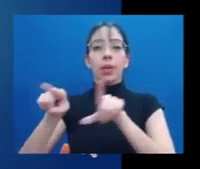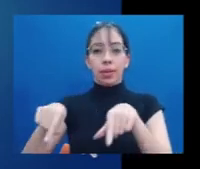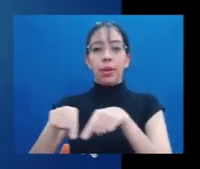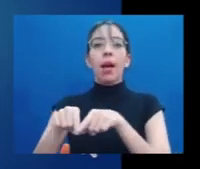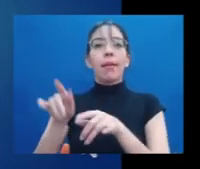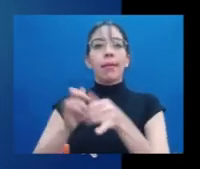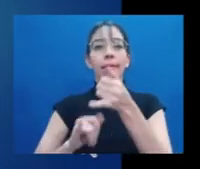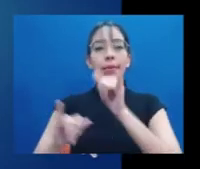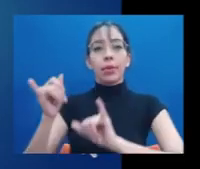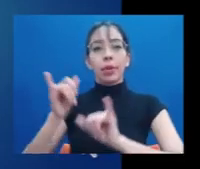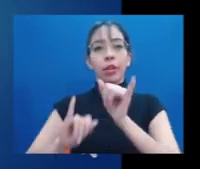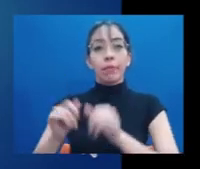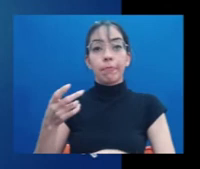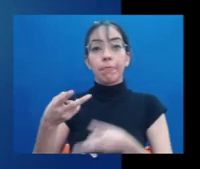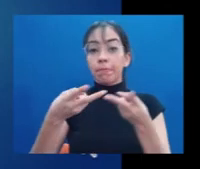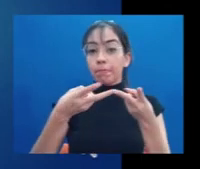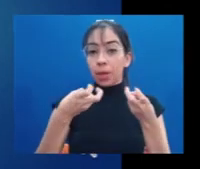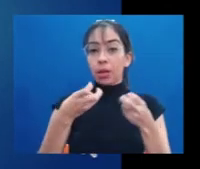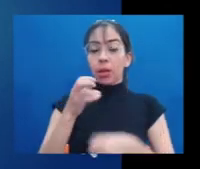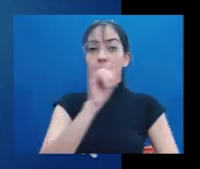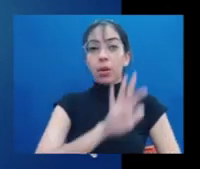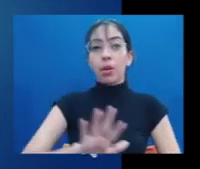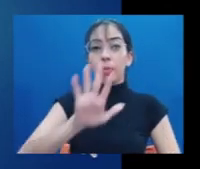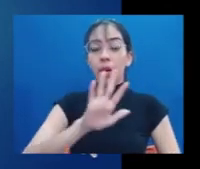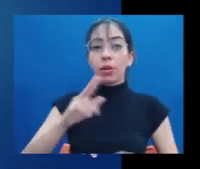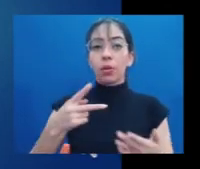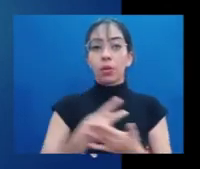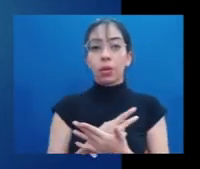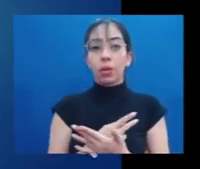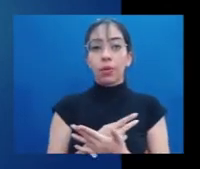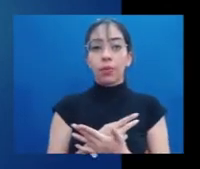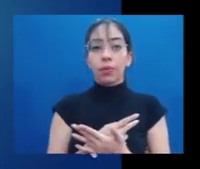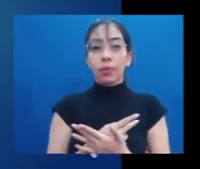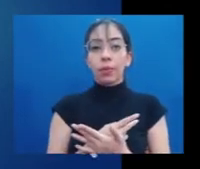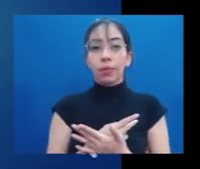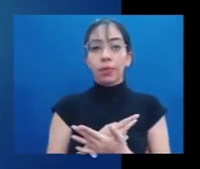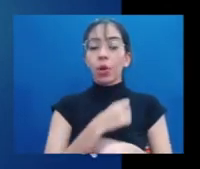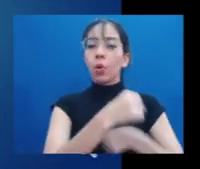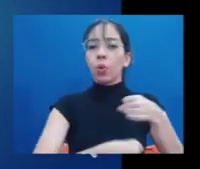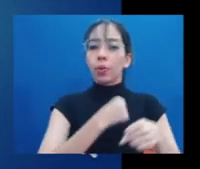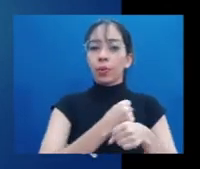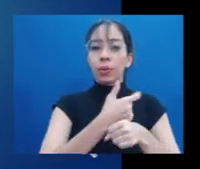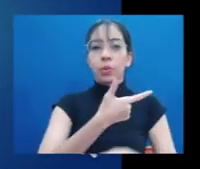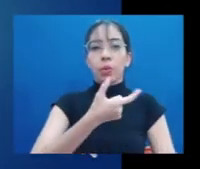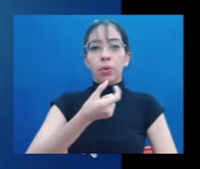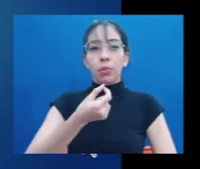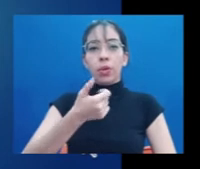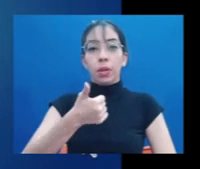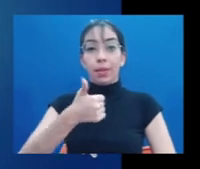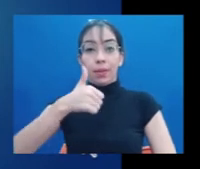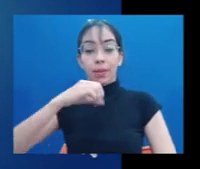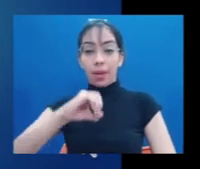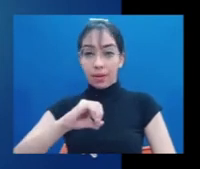Um outro incêndio, ele ocorreu no laboratório de química da Universidade Federal de Minas Gerais. Vocês podem observar aqui, né, as imagens de como